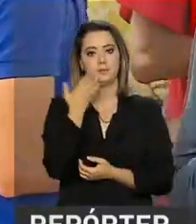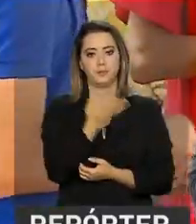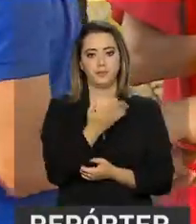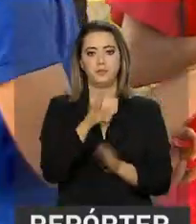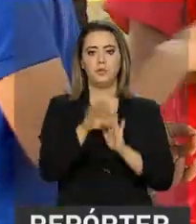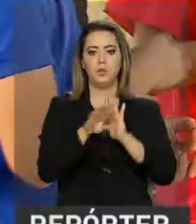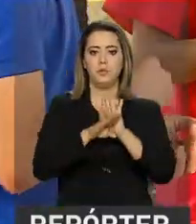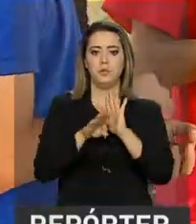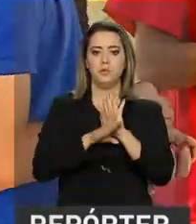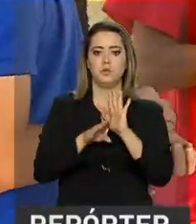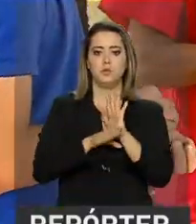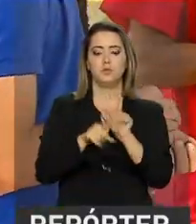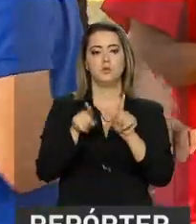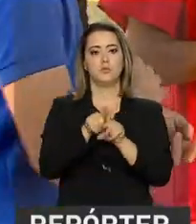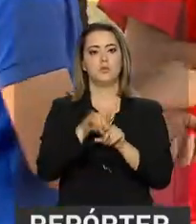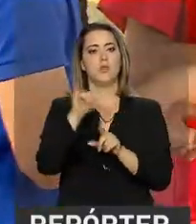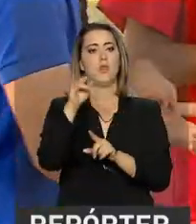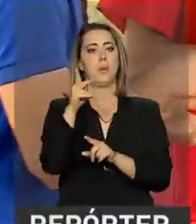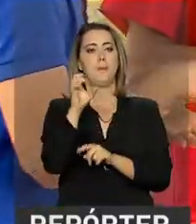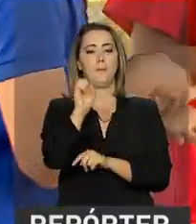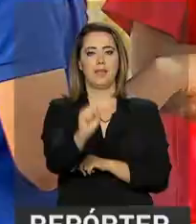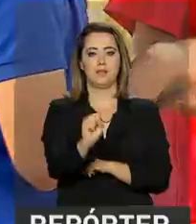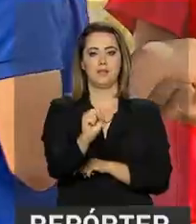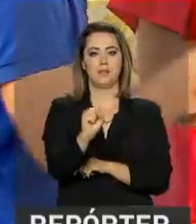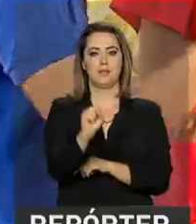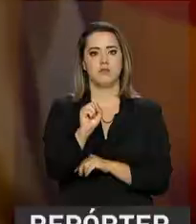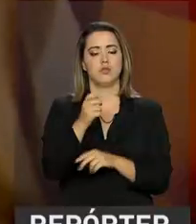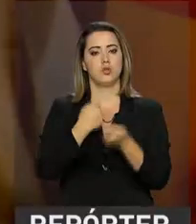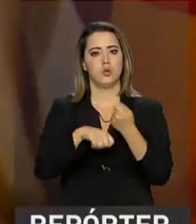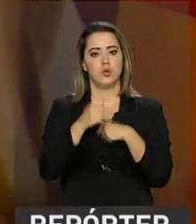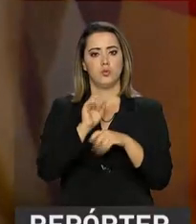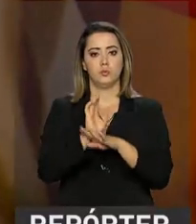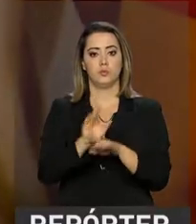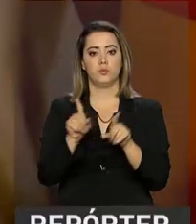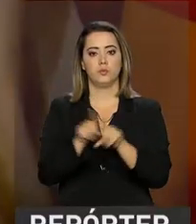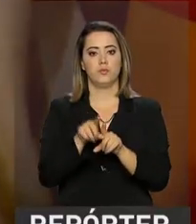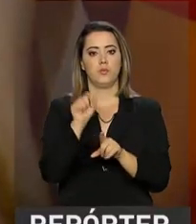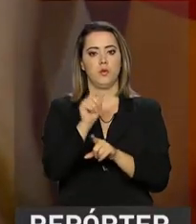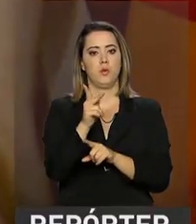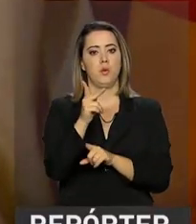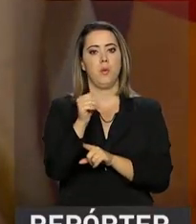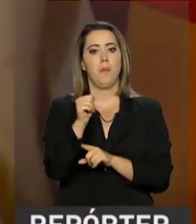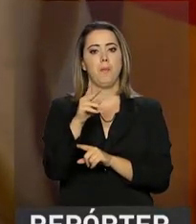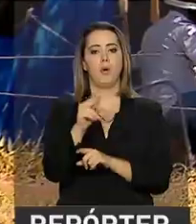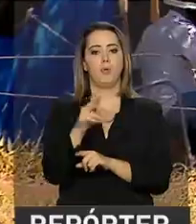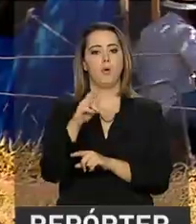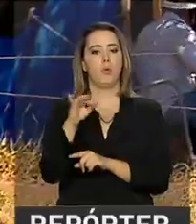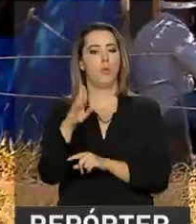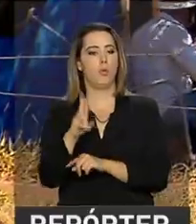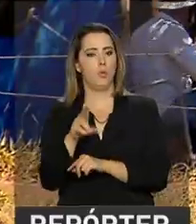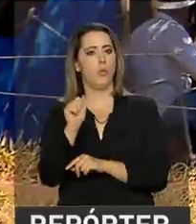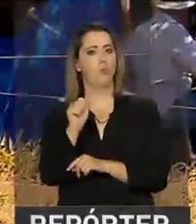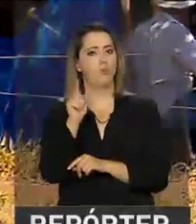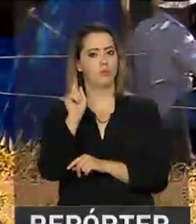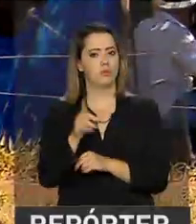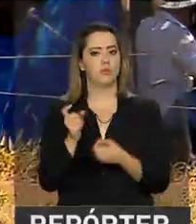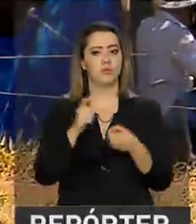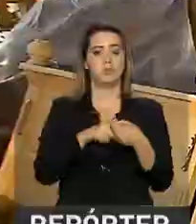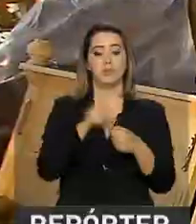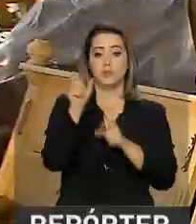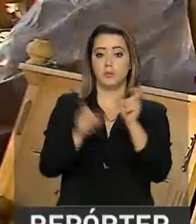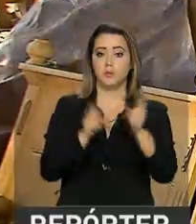desenvolvido pelo Instituto IPS de economia solidária o projeto chamado pop Rua É voltado para